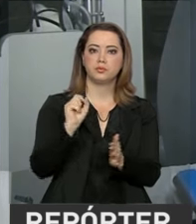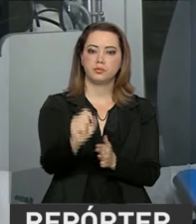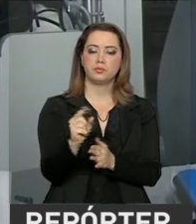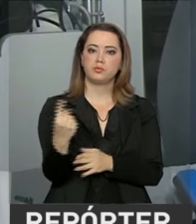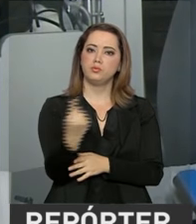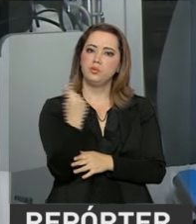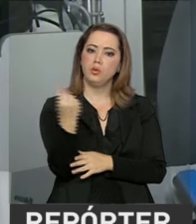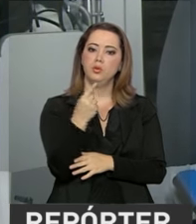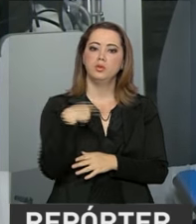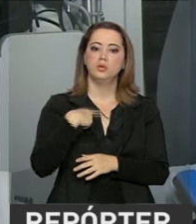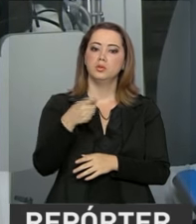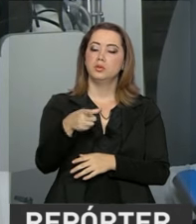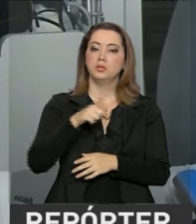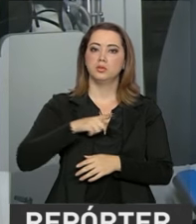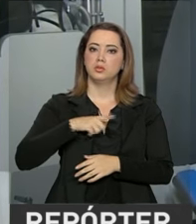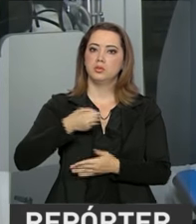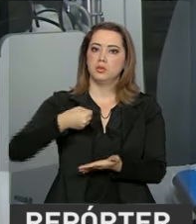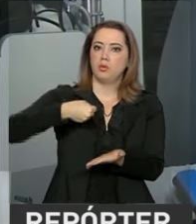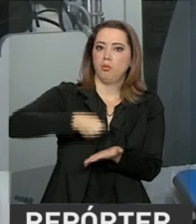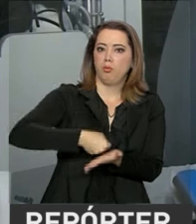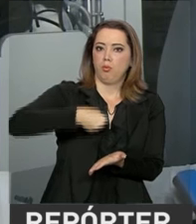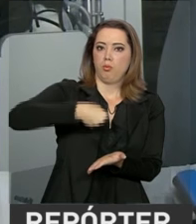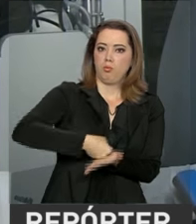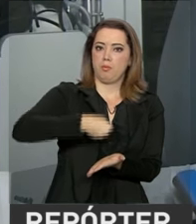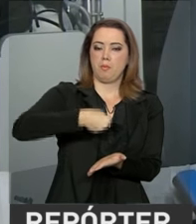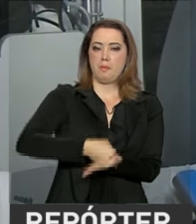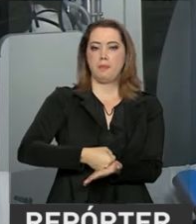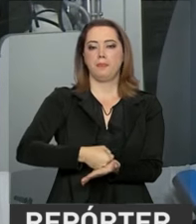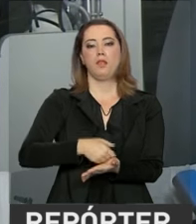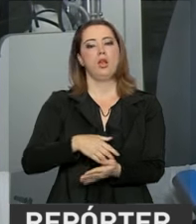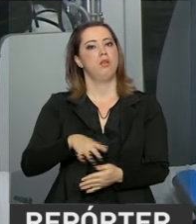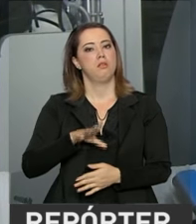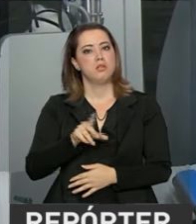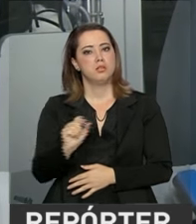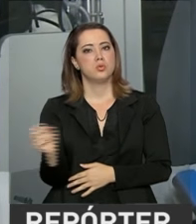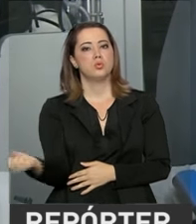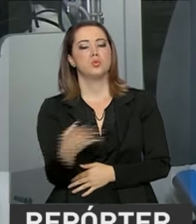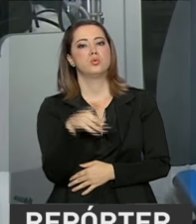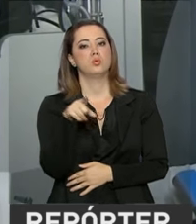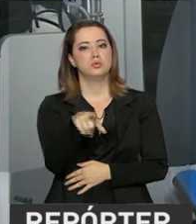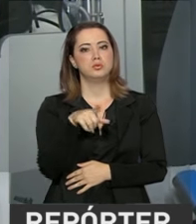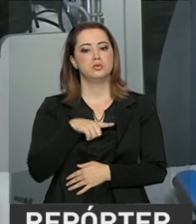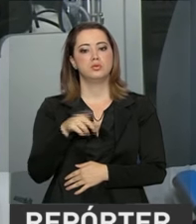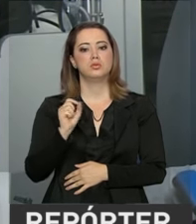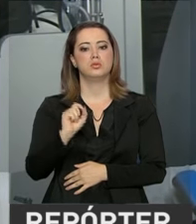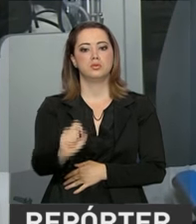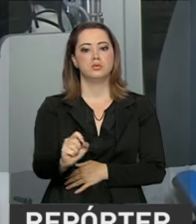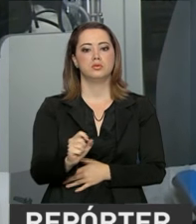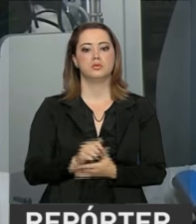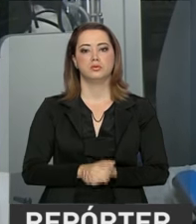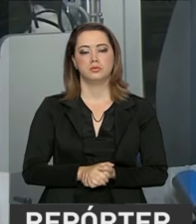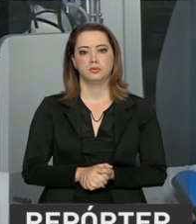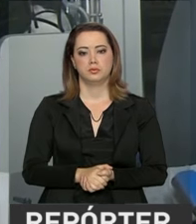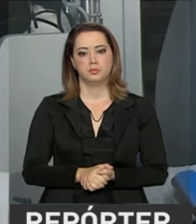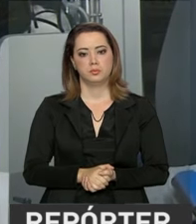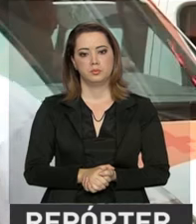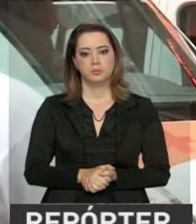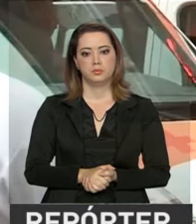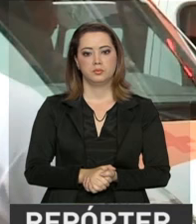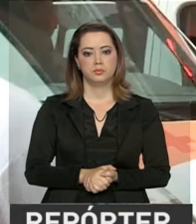novidades é esse massageador cardíaco automático, que vai substituir a massagem cardíaca humana.